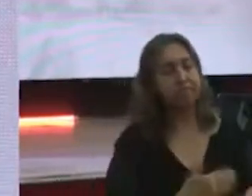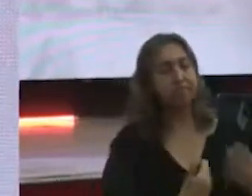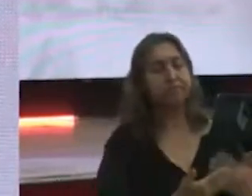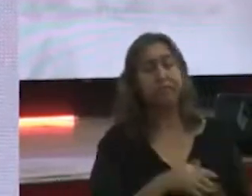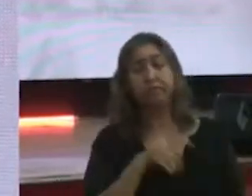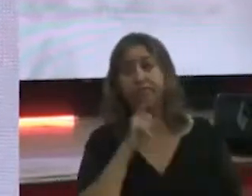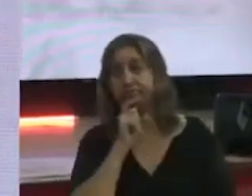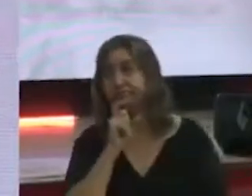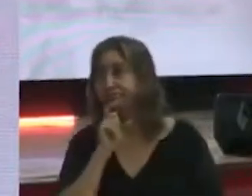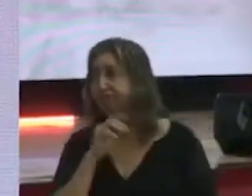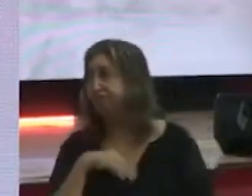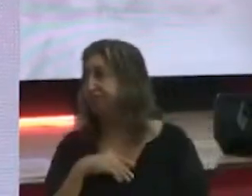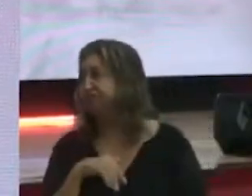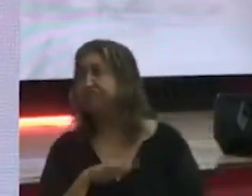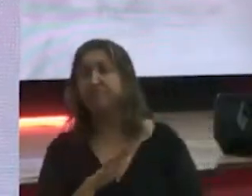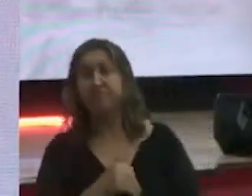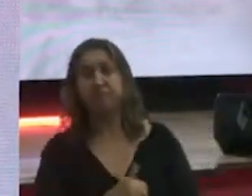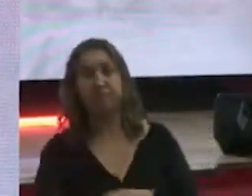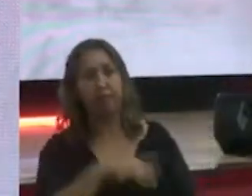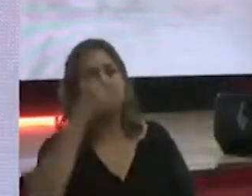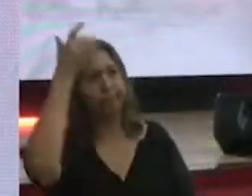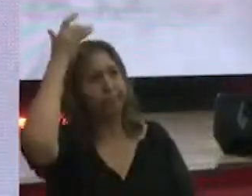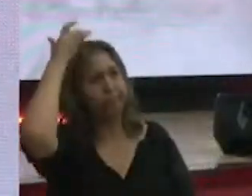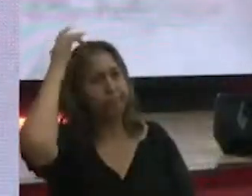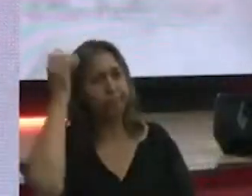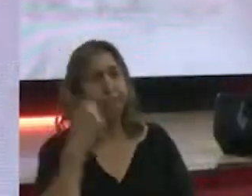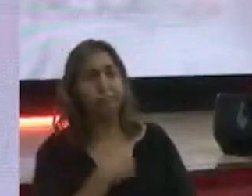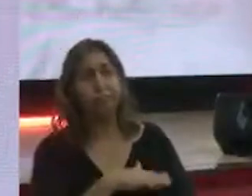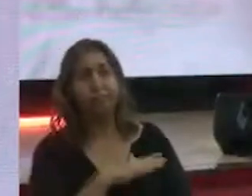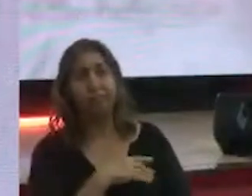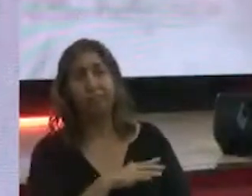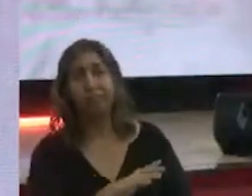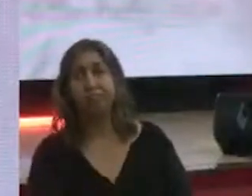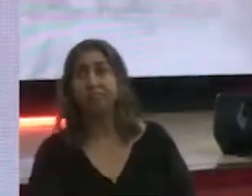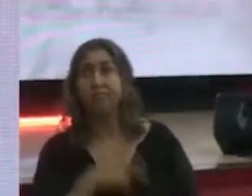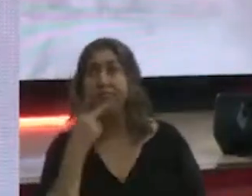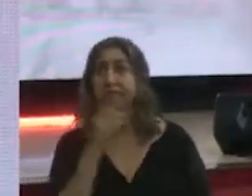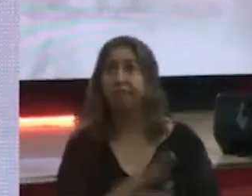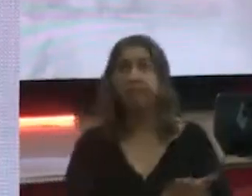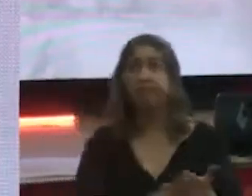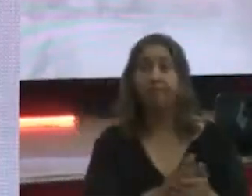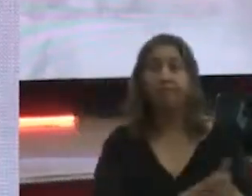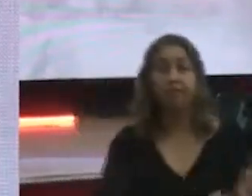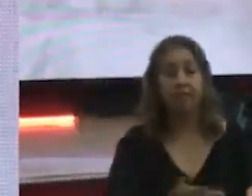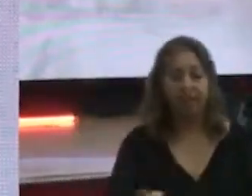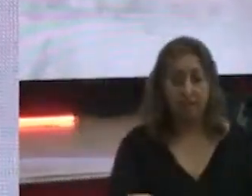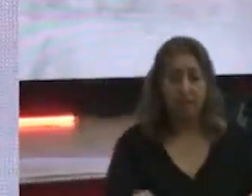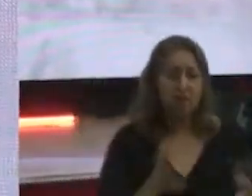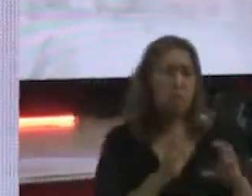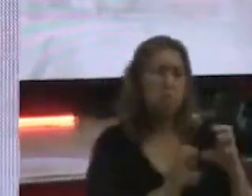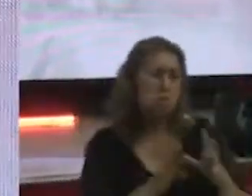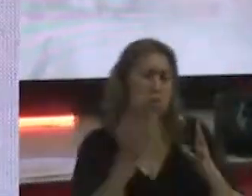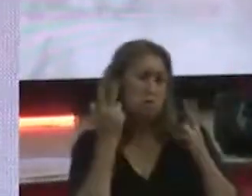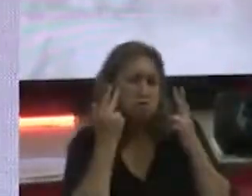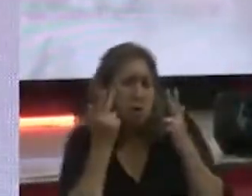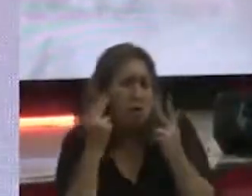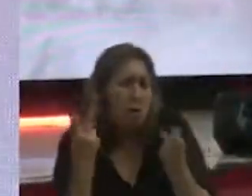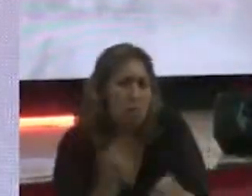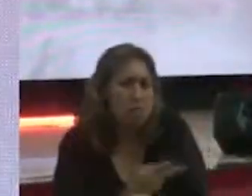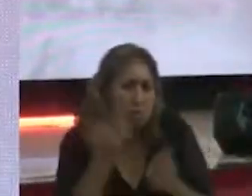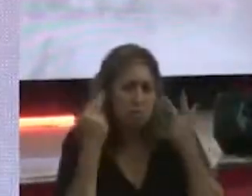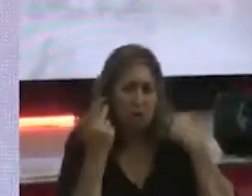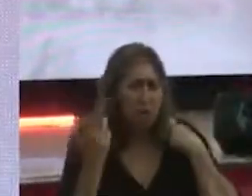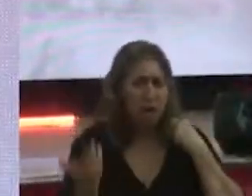briguinha no casamento isso é até bom sabia é porque existe amor o que não pode é isso descambar para falta